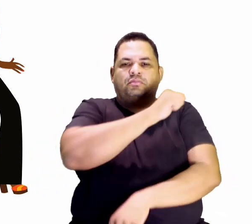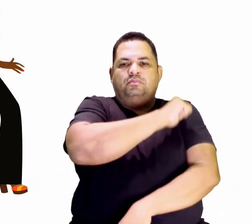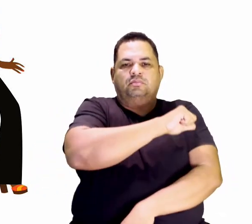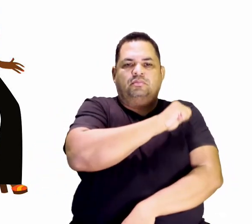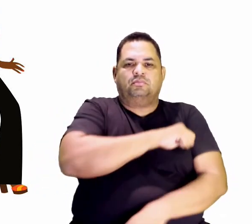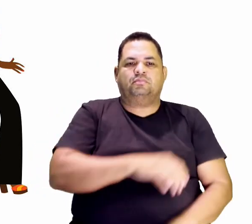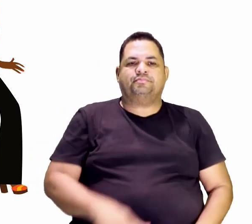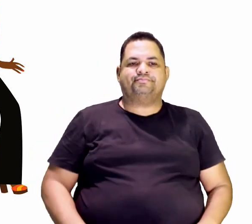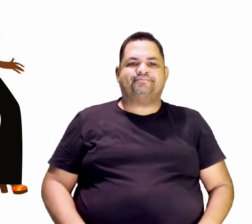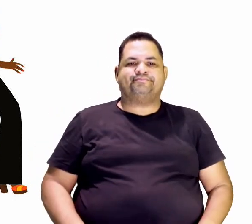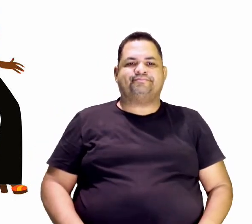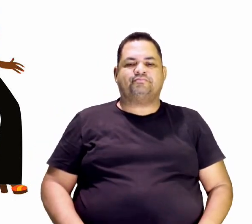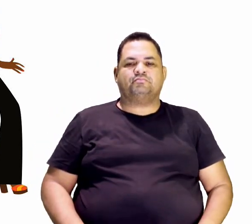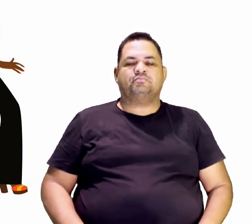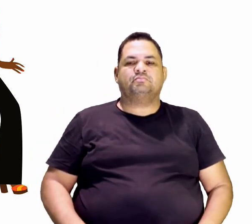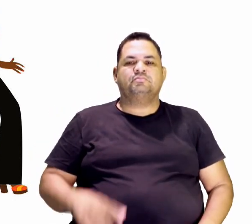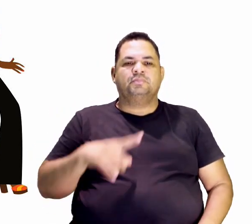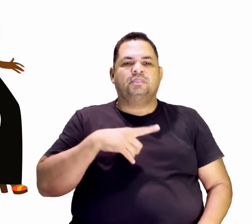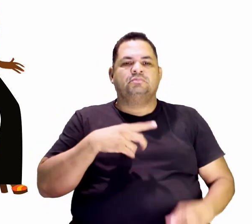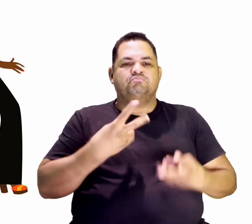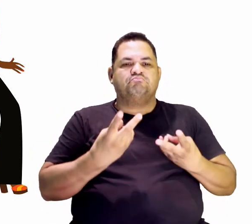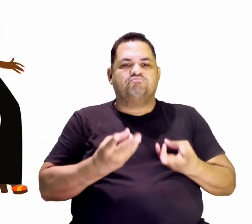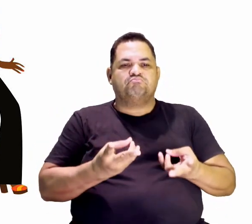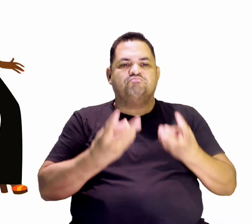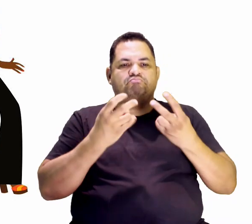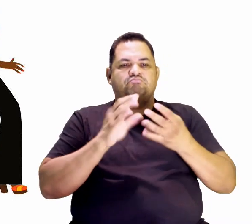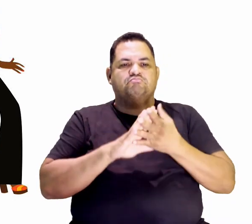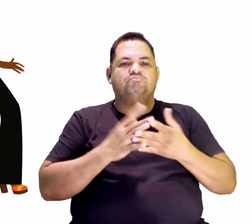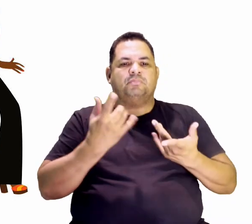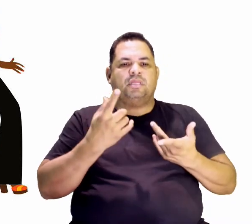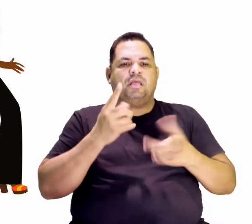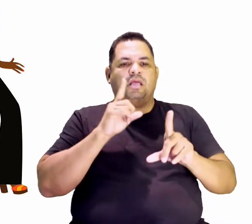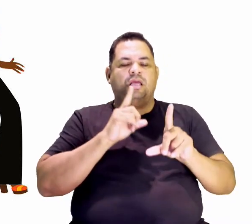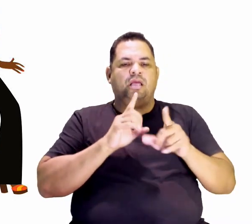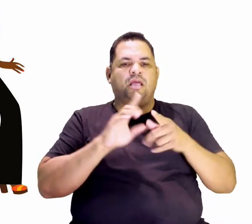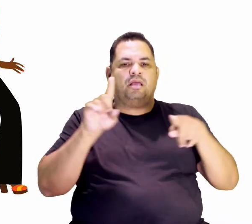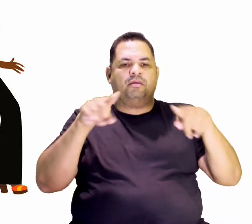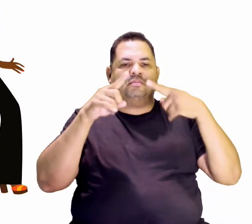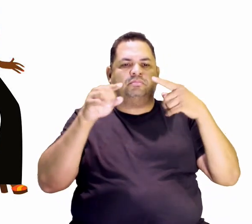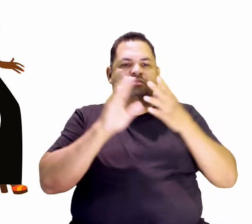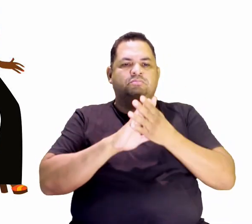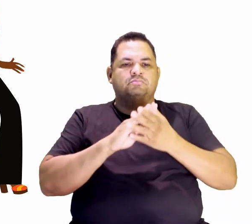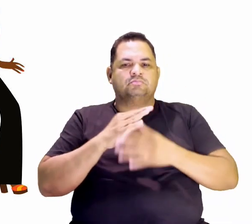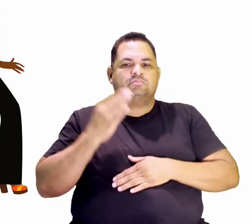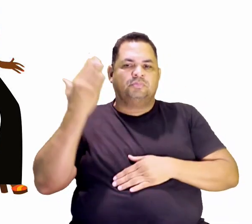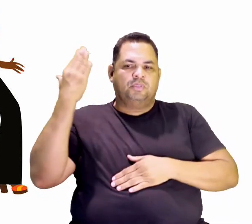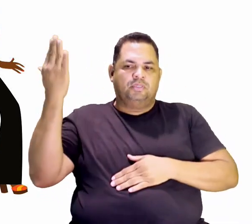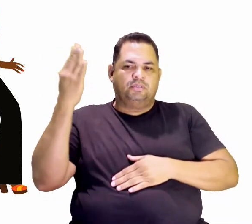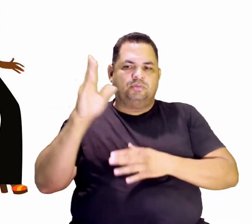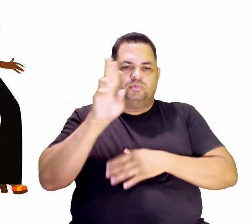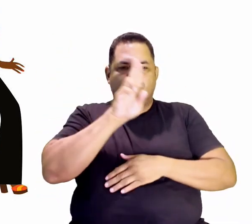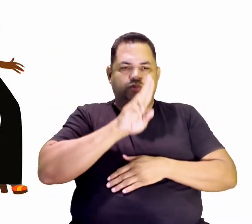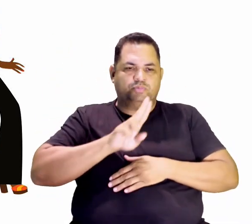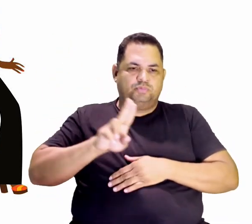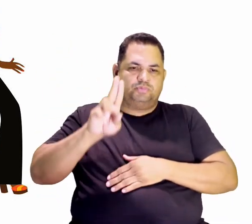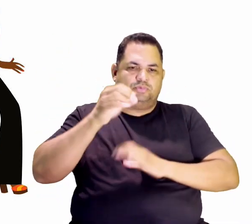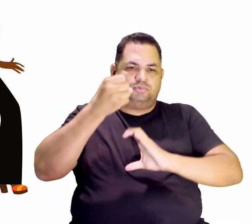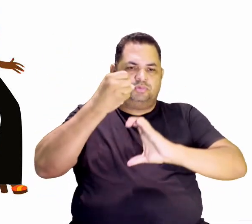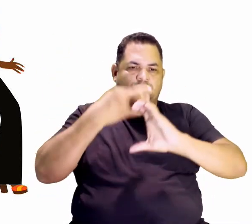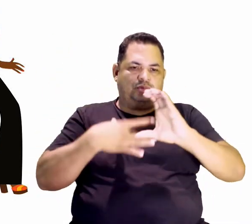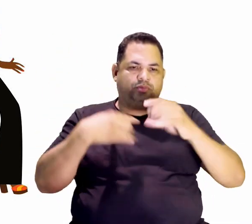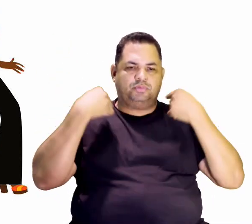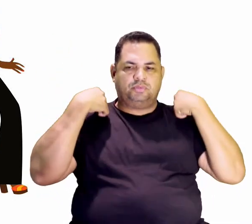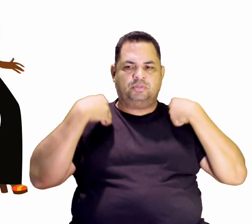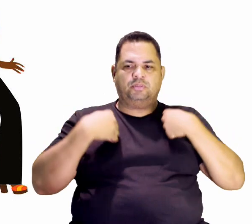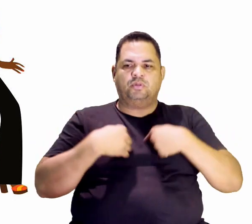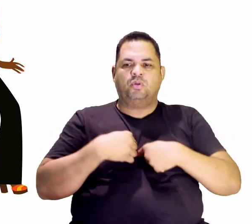E aí, além de se identificar com essas letras de músicas, os funkeiros são caracterizados pelo uso de acessórios com correntes de